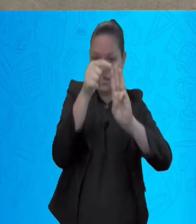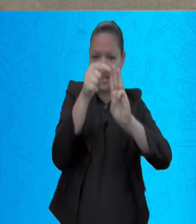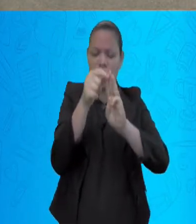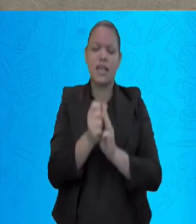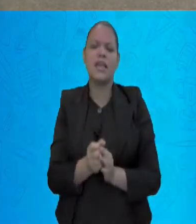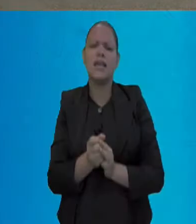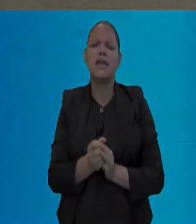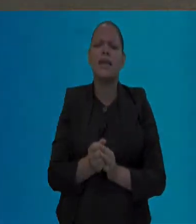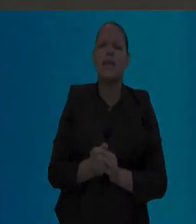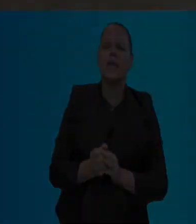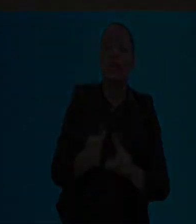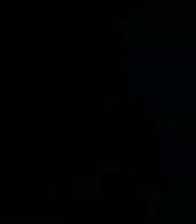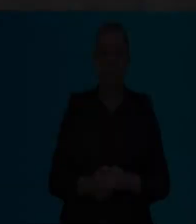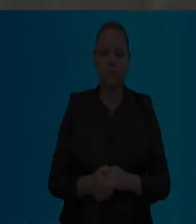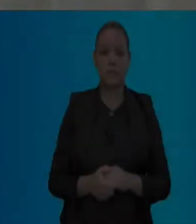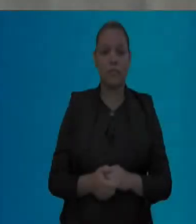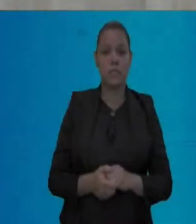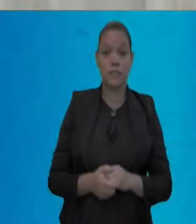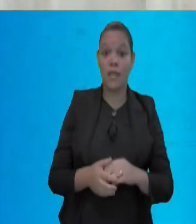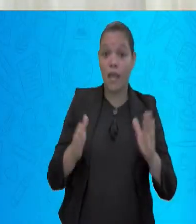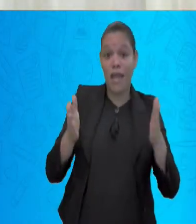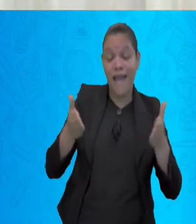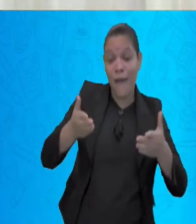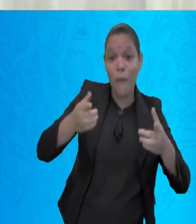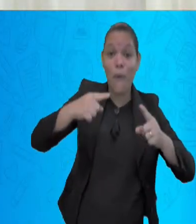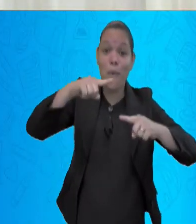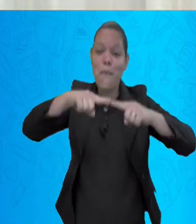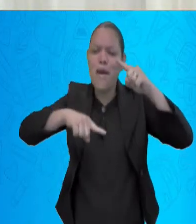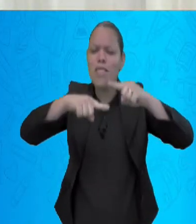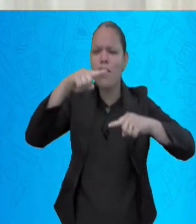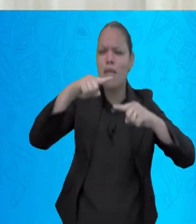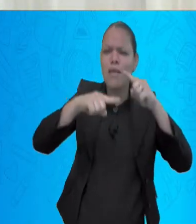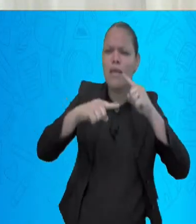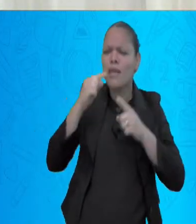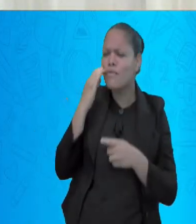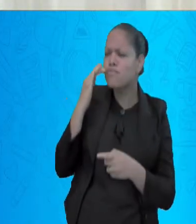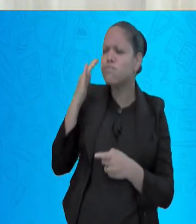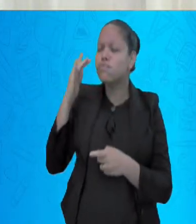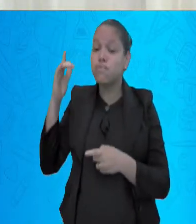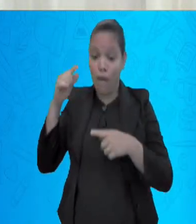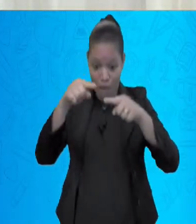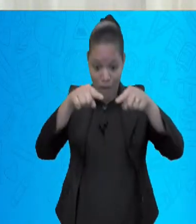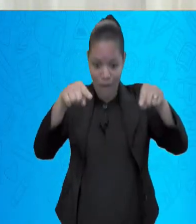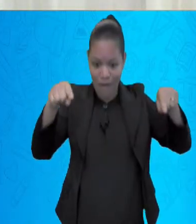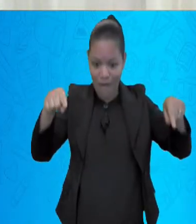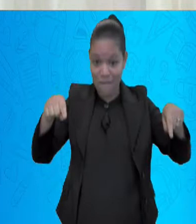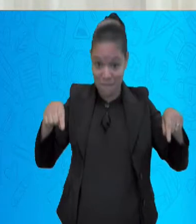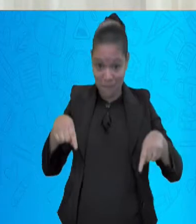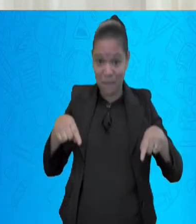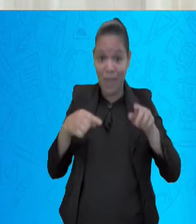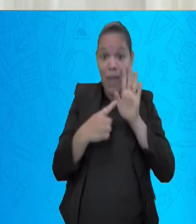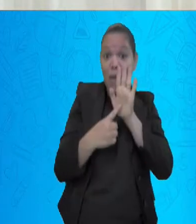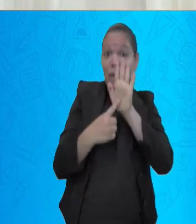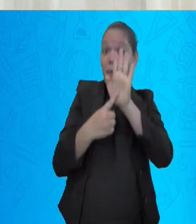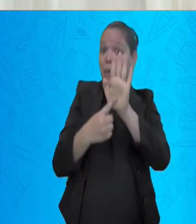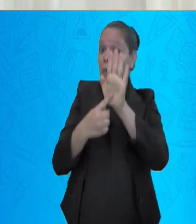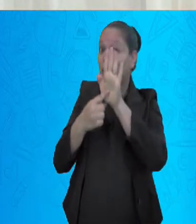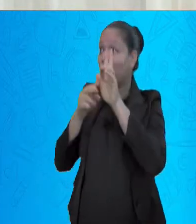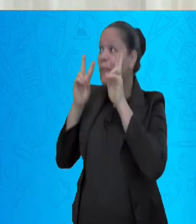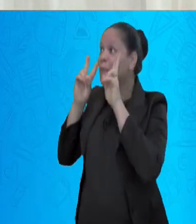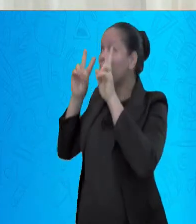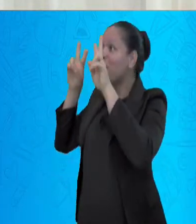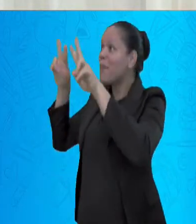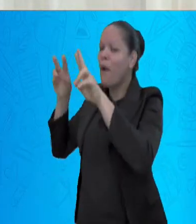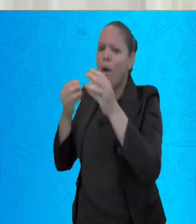milhar. Vamos lá? Agora, já com o material dourado aqui na mesa, nós vamos mostrar para vocês como a gente utiliza ele